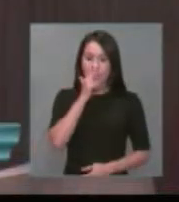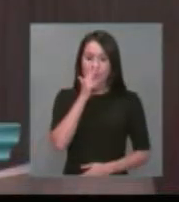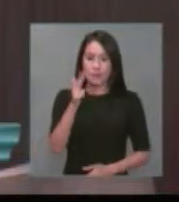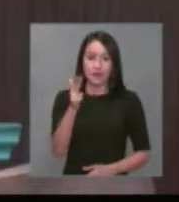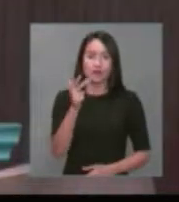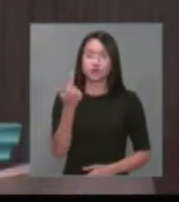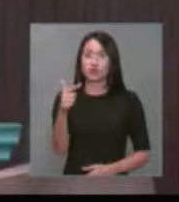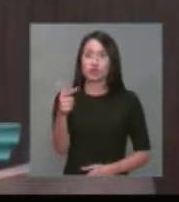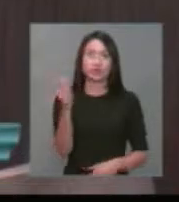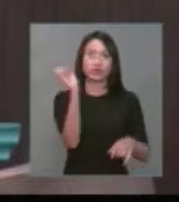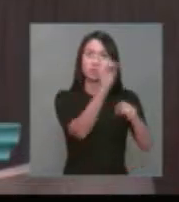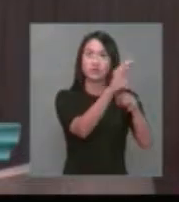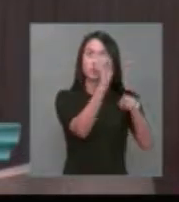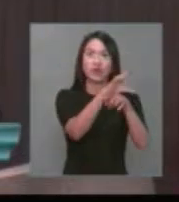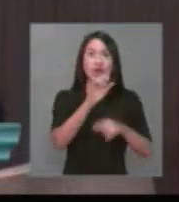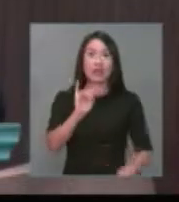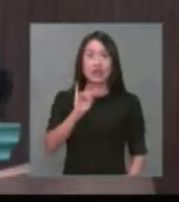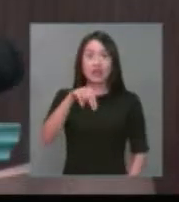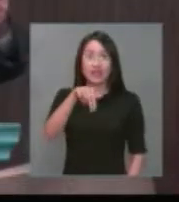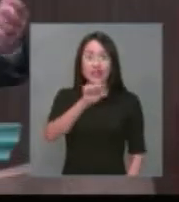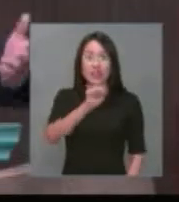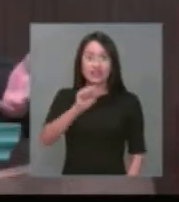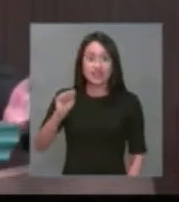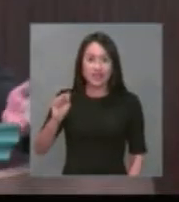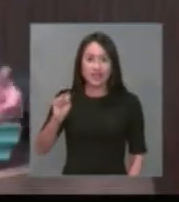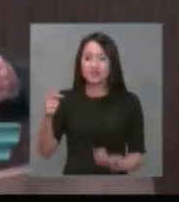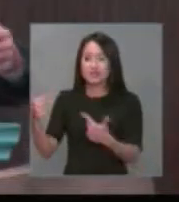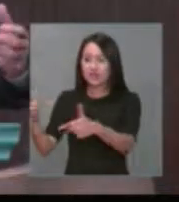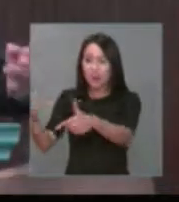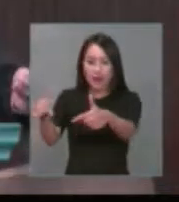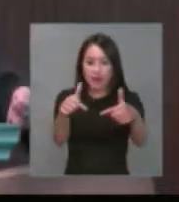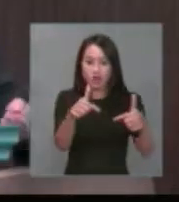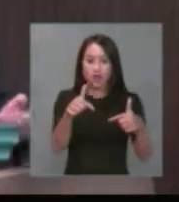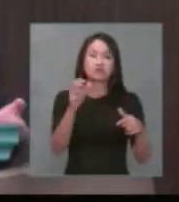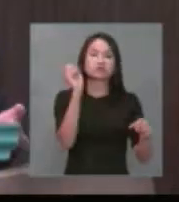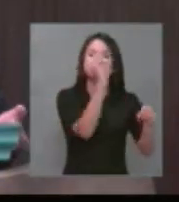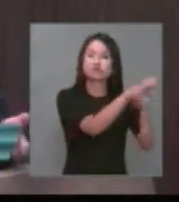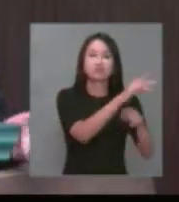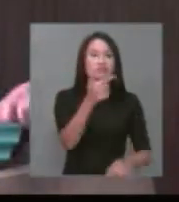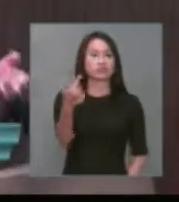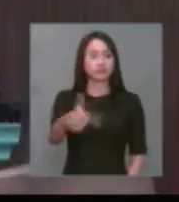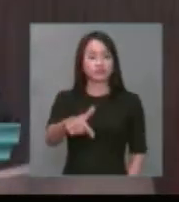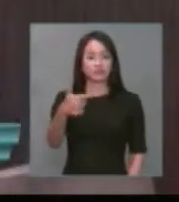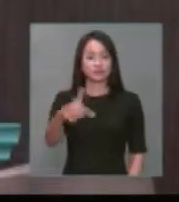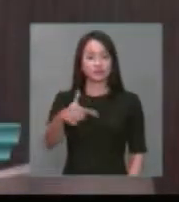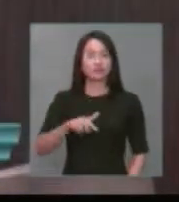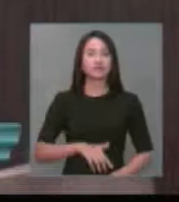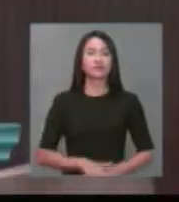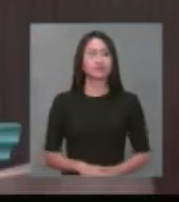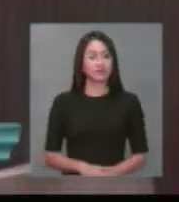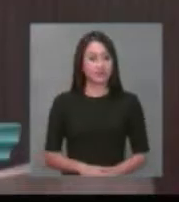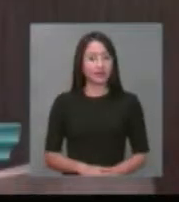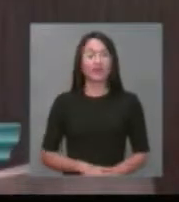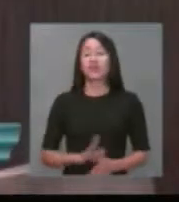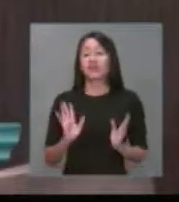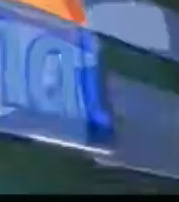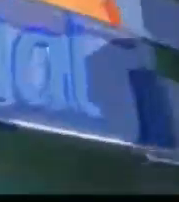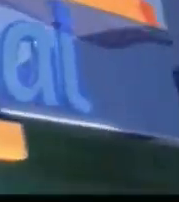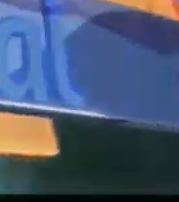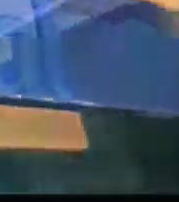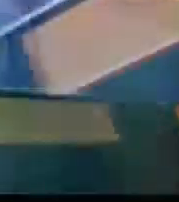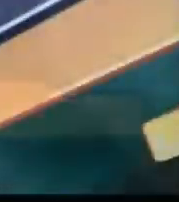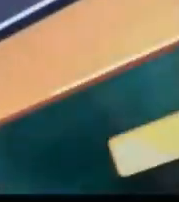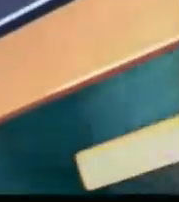servidores municipais para outros fins, sem realizar a devida reposição. Ele cobrou fiscalização do Ministério